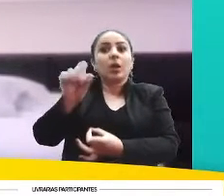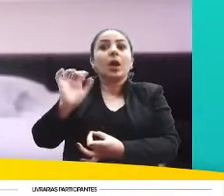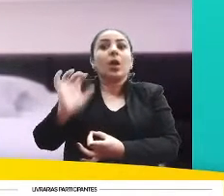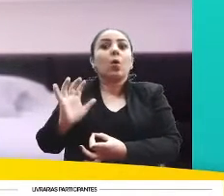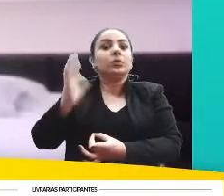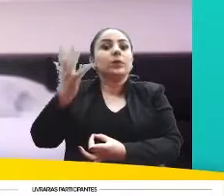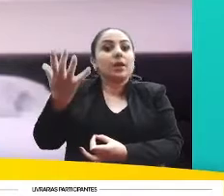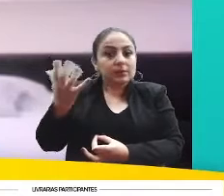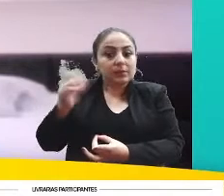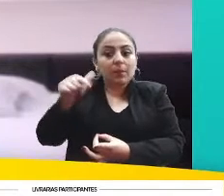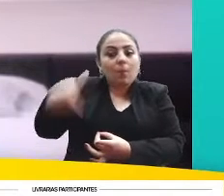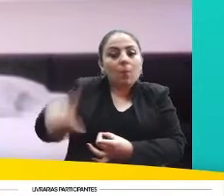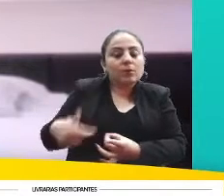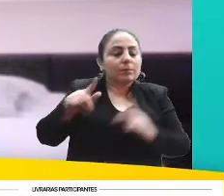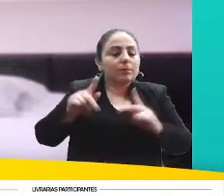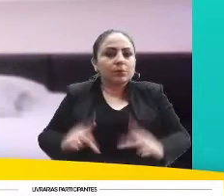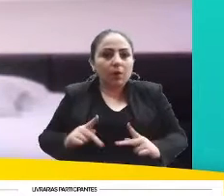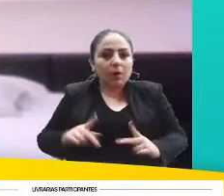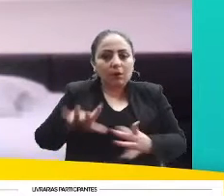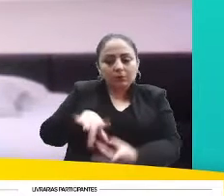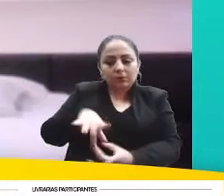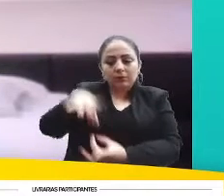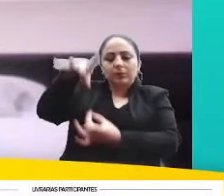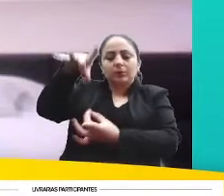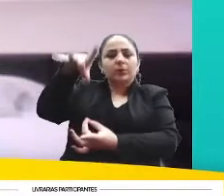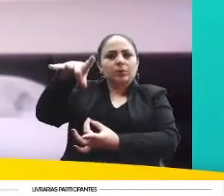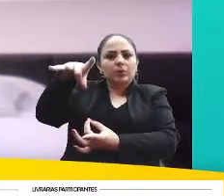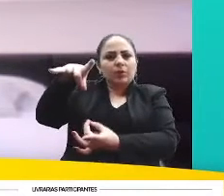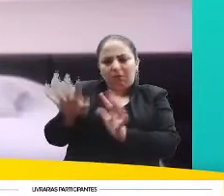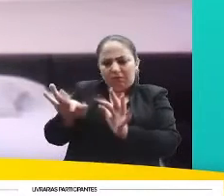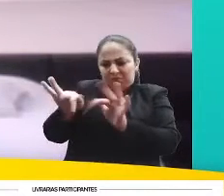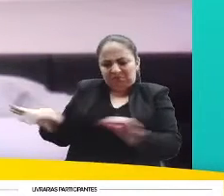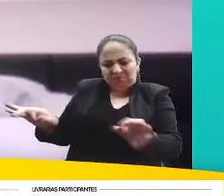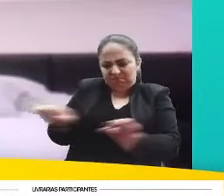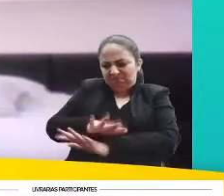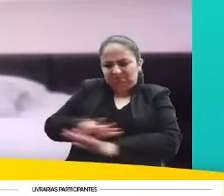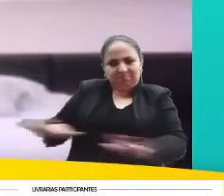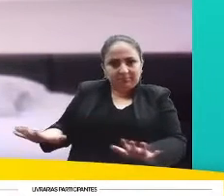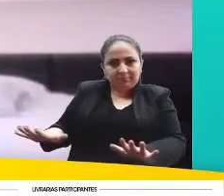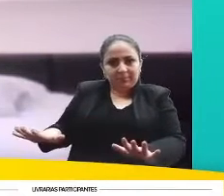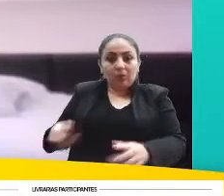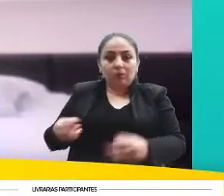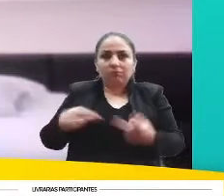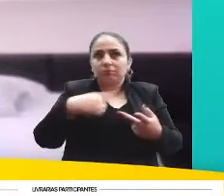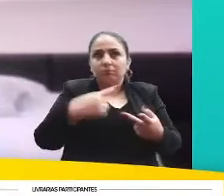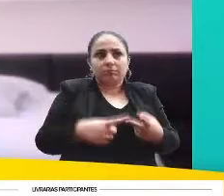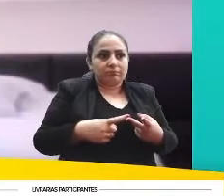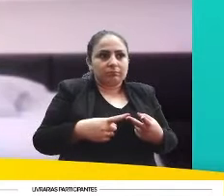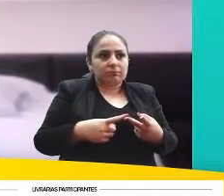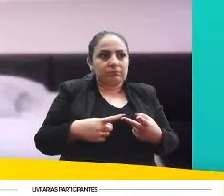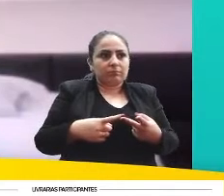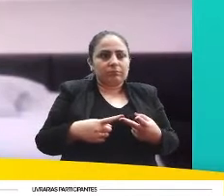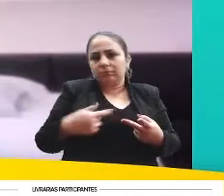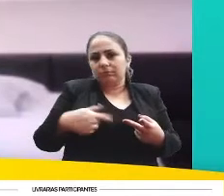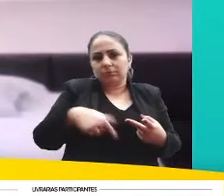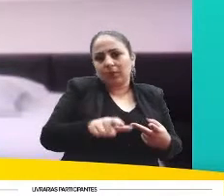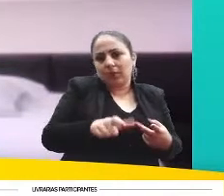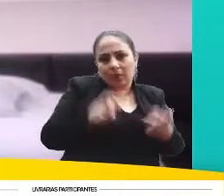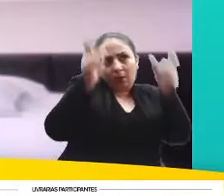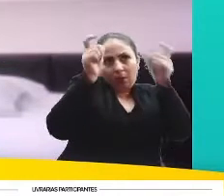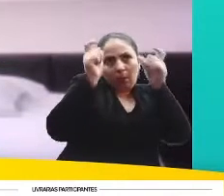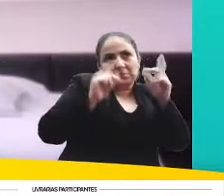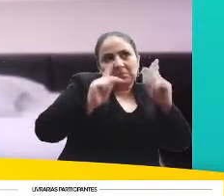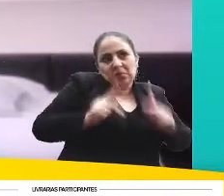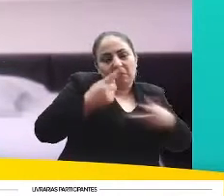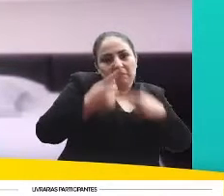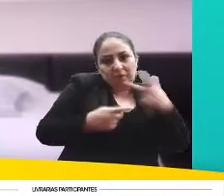suicídio. Né? Ela deixa de existir, ela vai para um inferno, como muitos